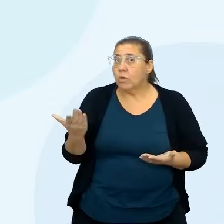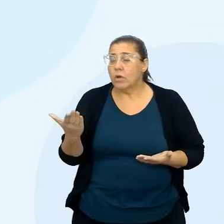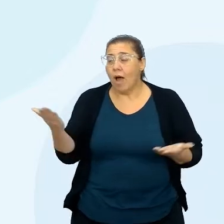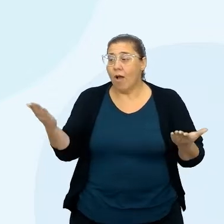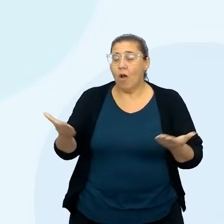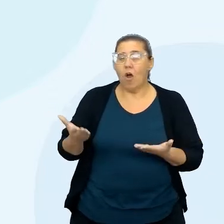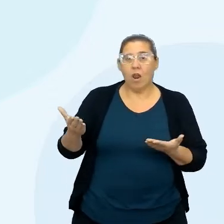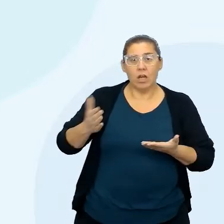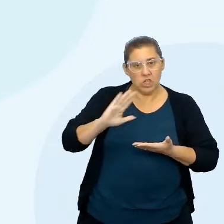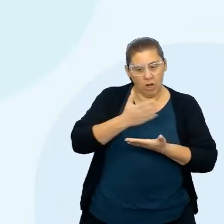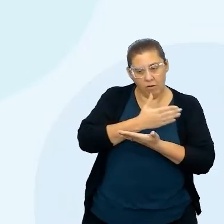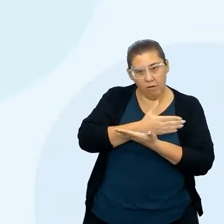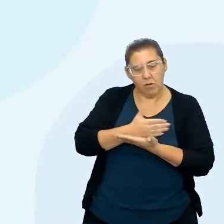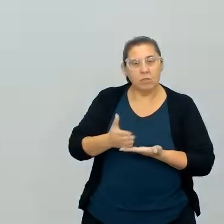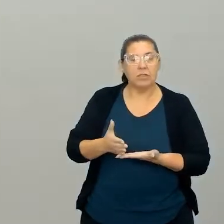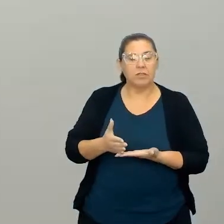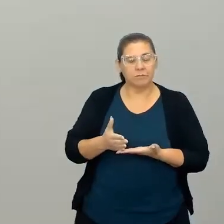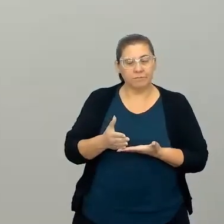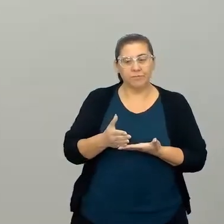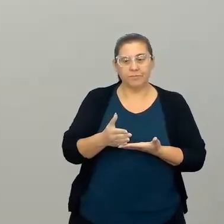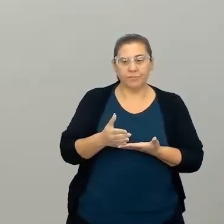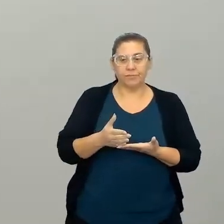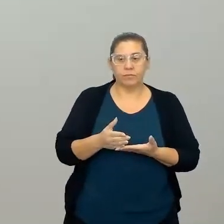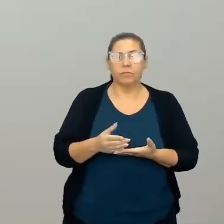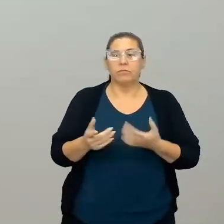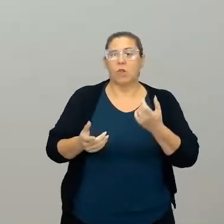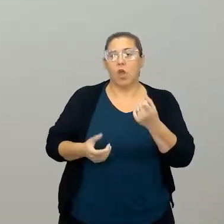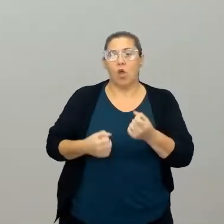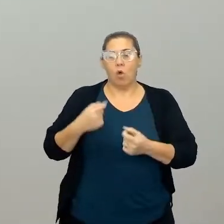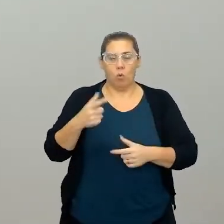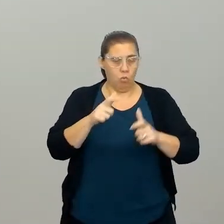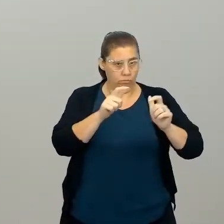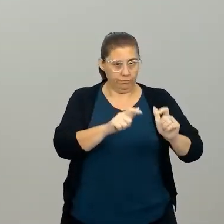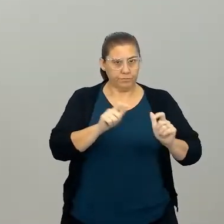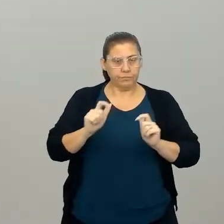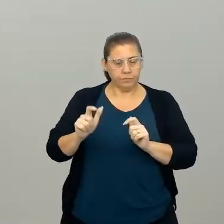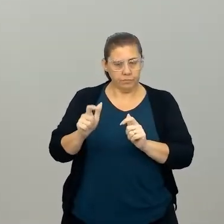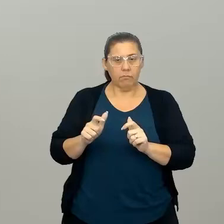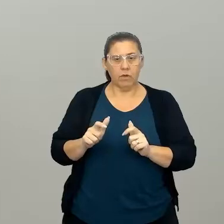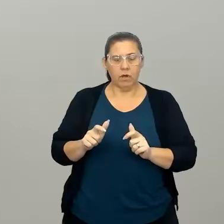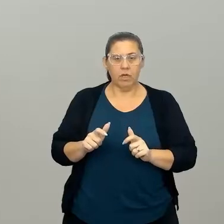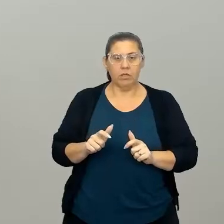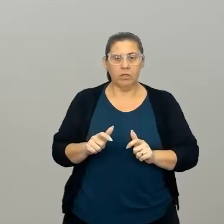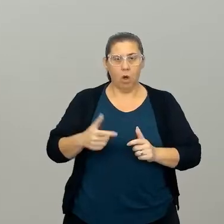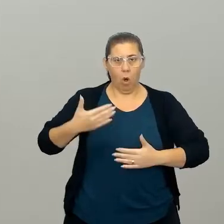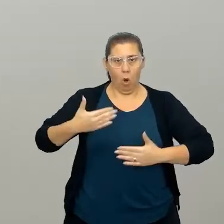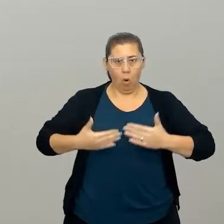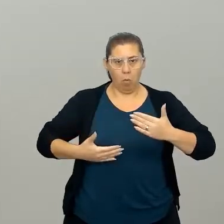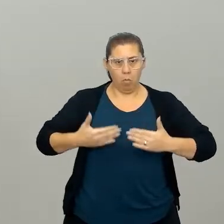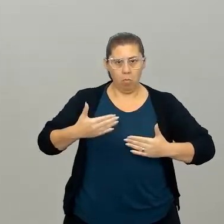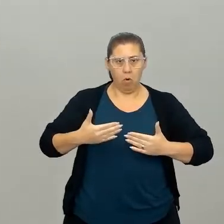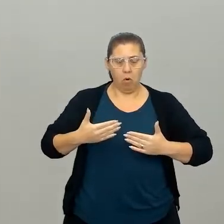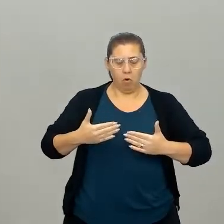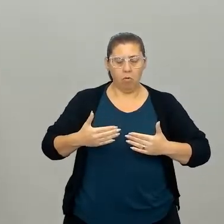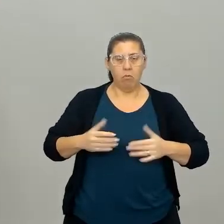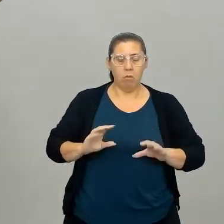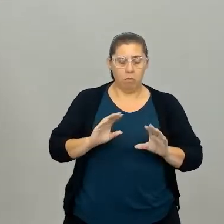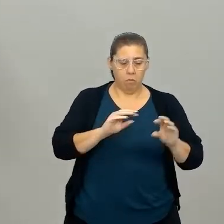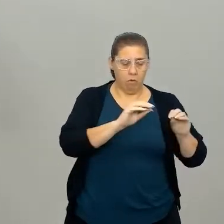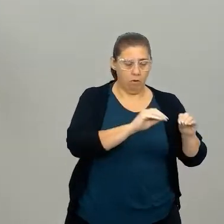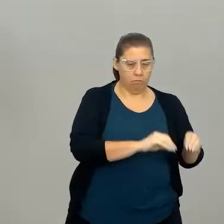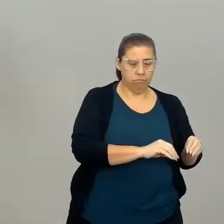já está operando, não é mais ficção científica. Alguns armazéns, os robôs se